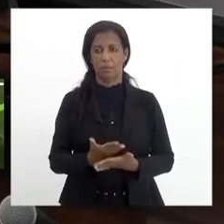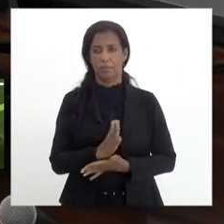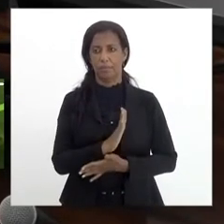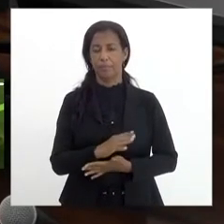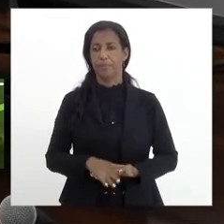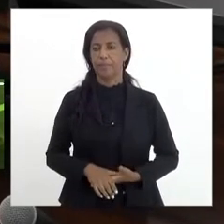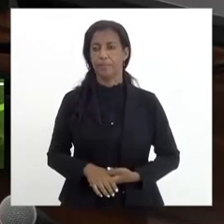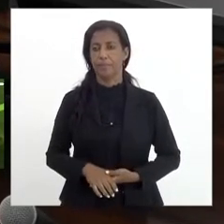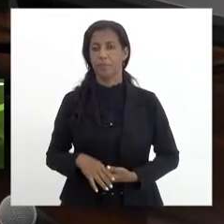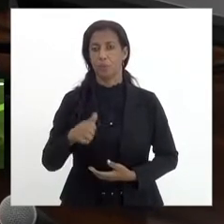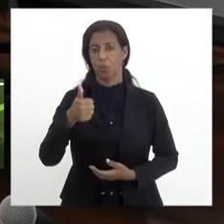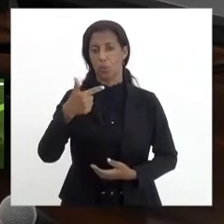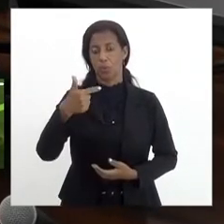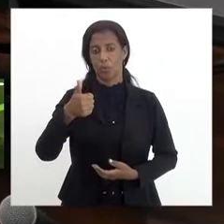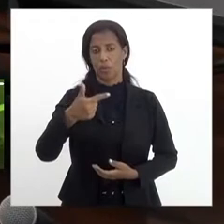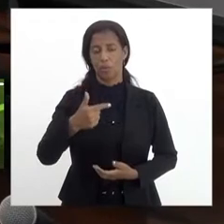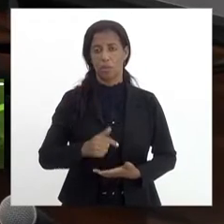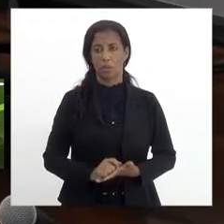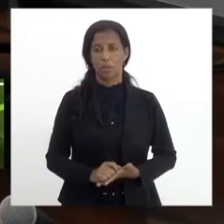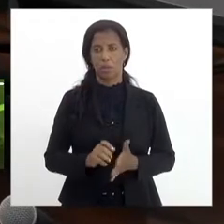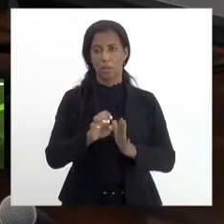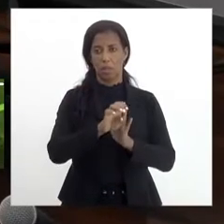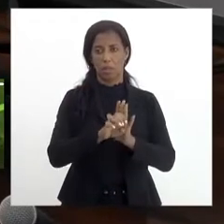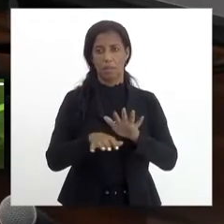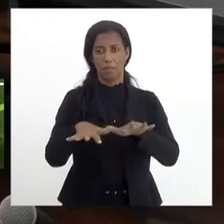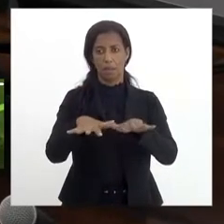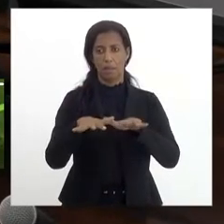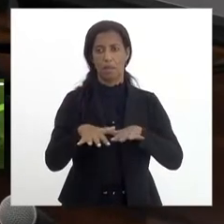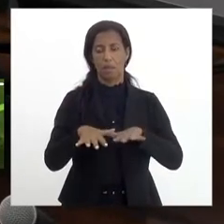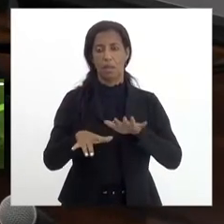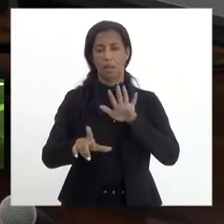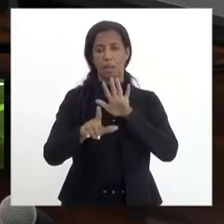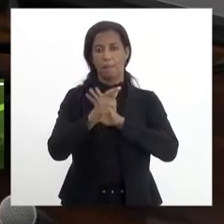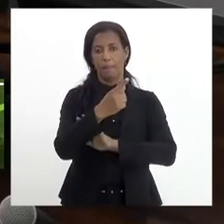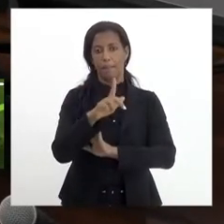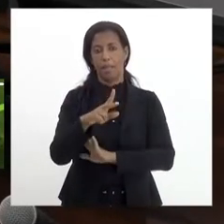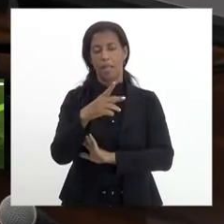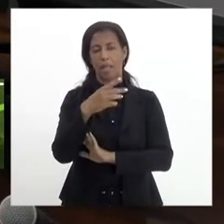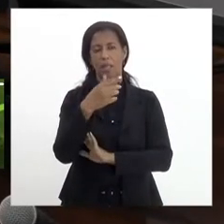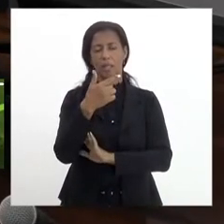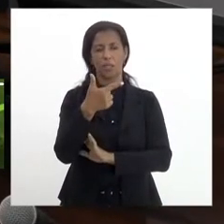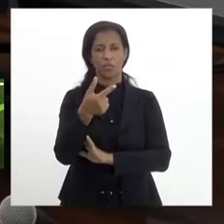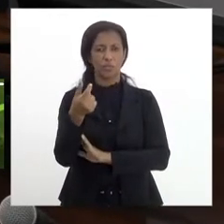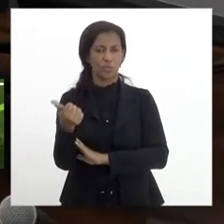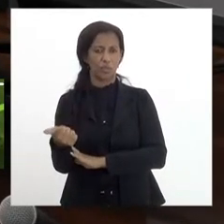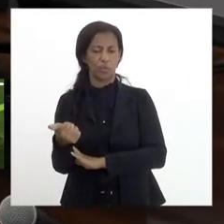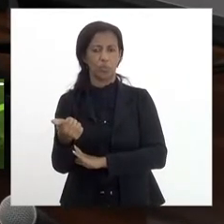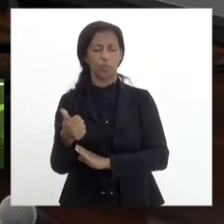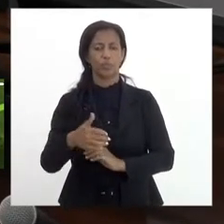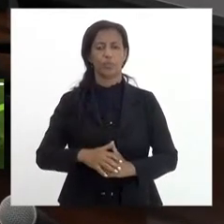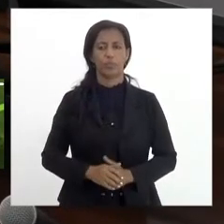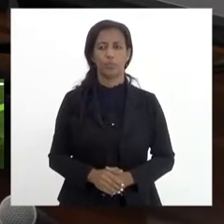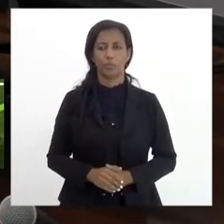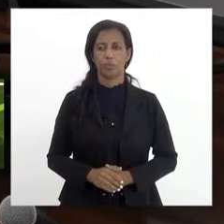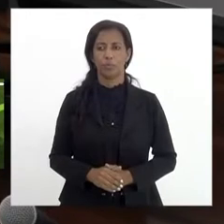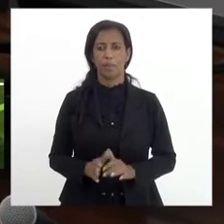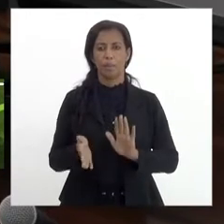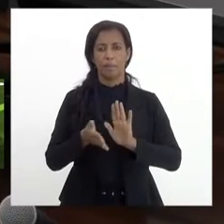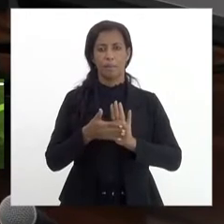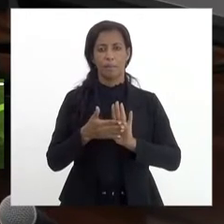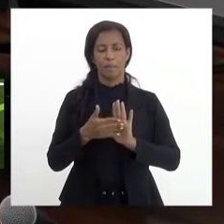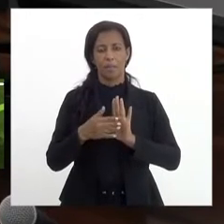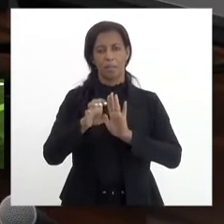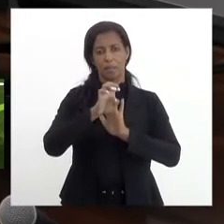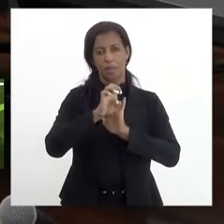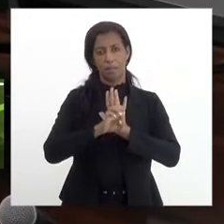aprovado. 12. Emendas de plenário ao projeto de lei 3823/2021, autoria do deputado doutor Deodato. Pareceria favorável às